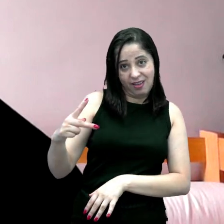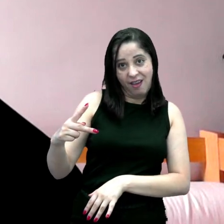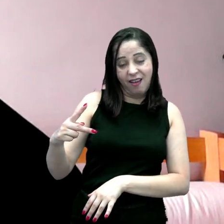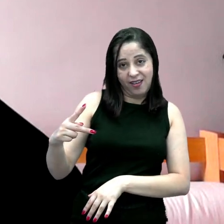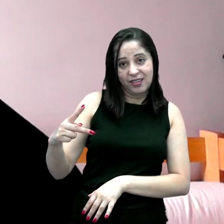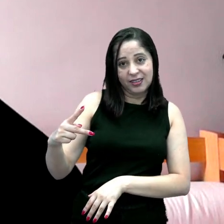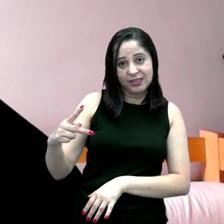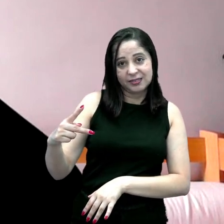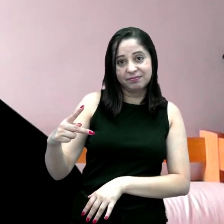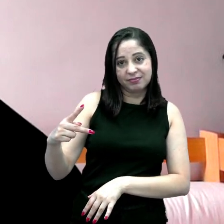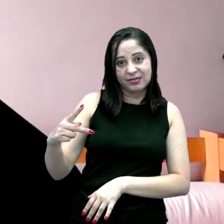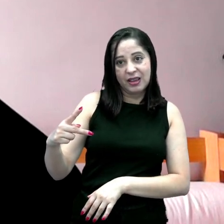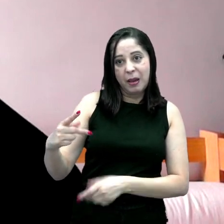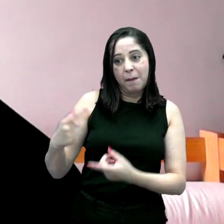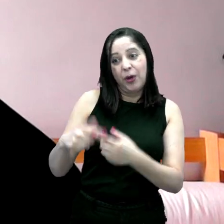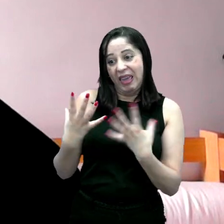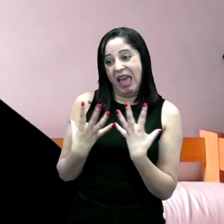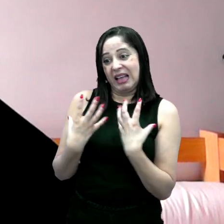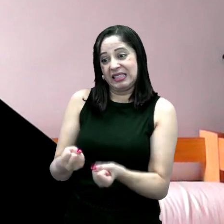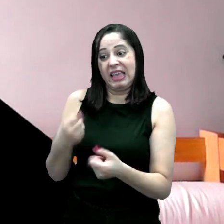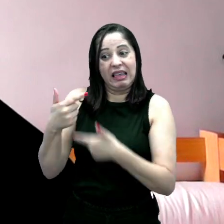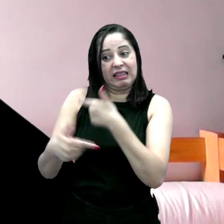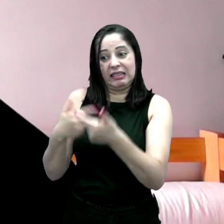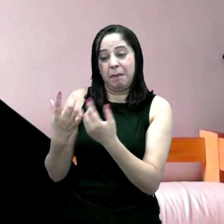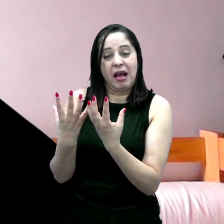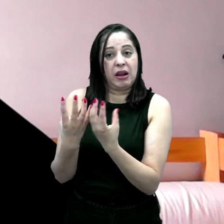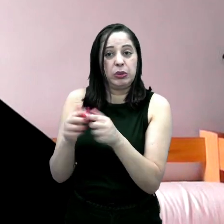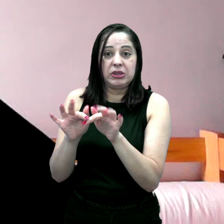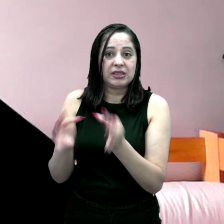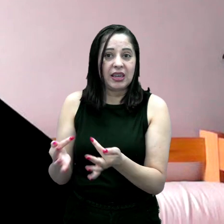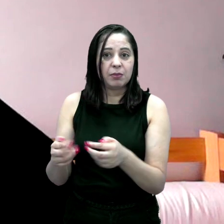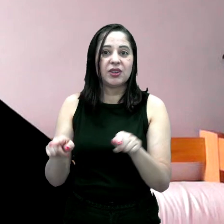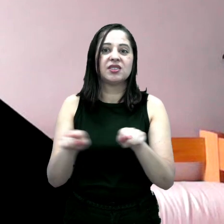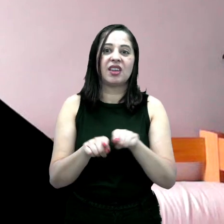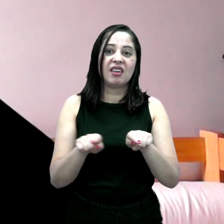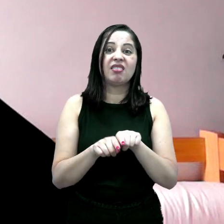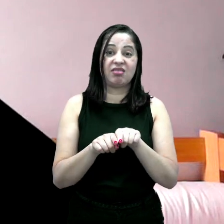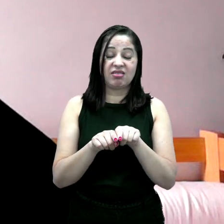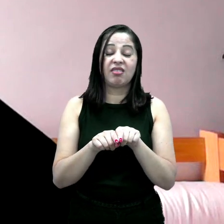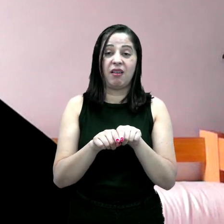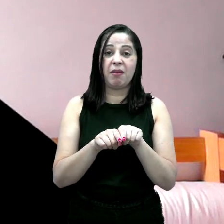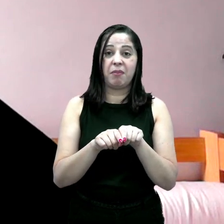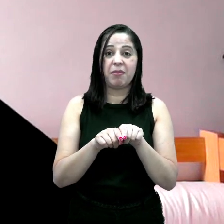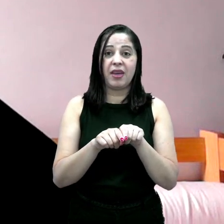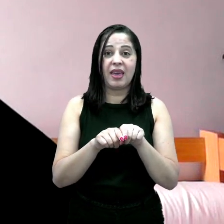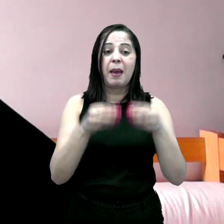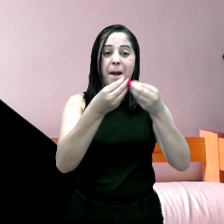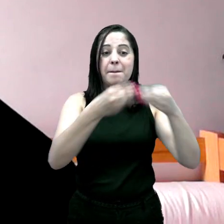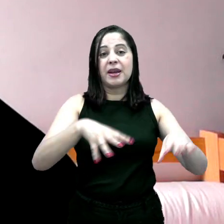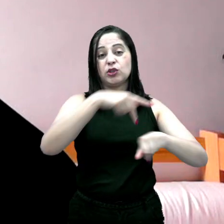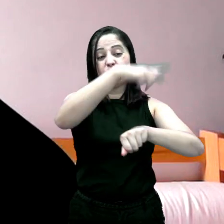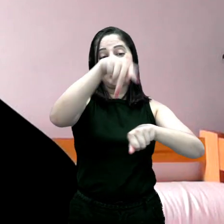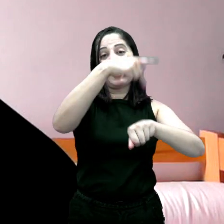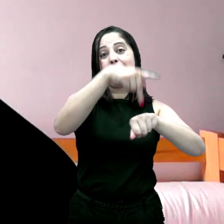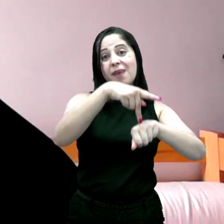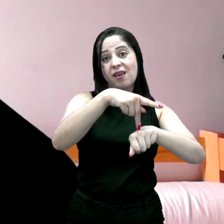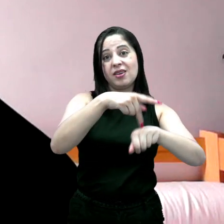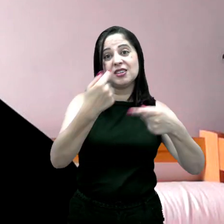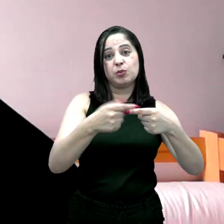está se sujeitando a isso, né? Essas situações, e ao país que pode estar recebendo esses migrantes,